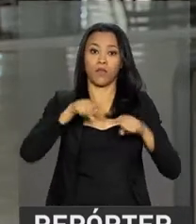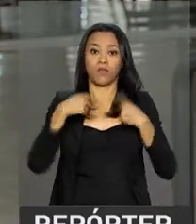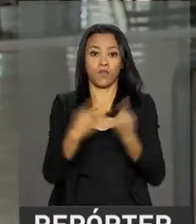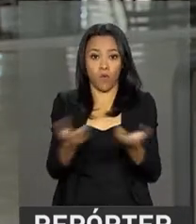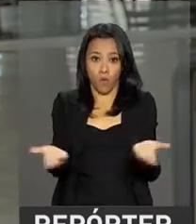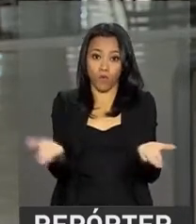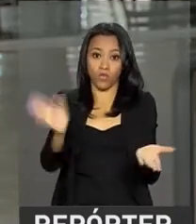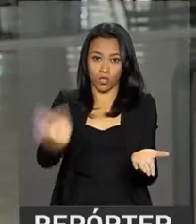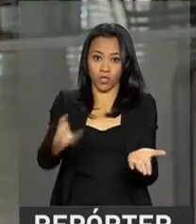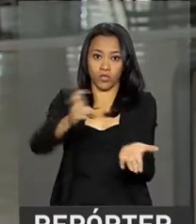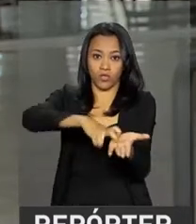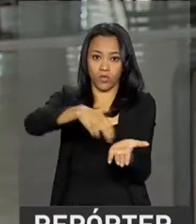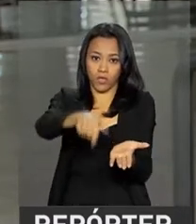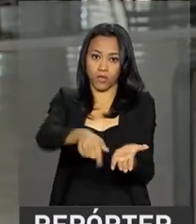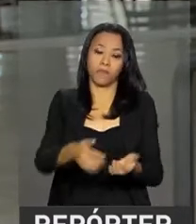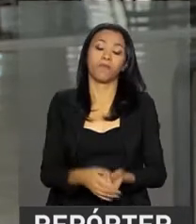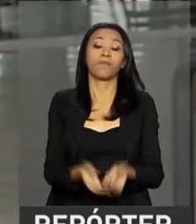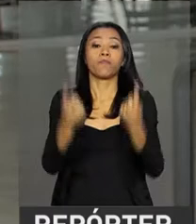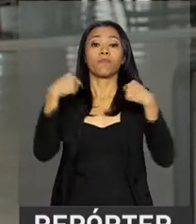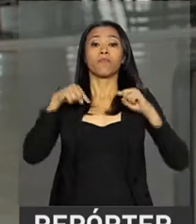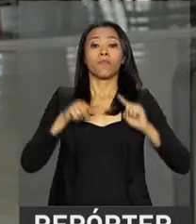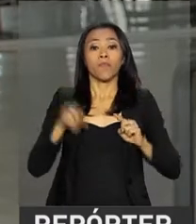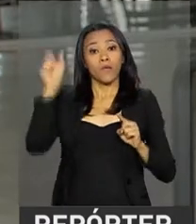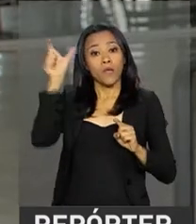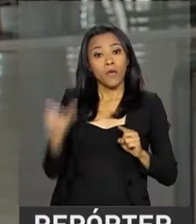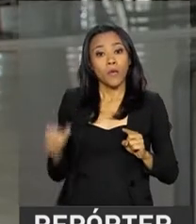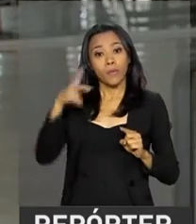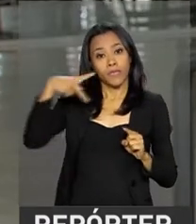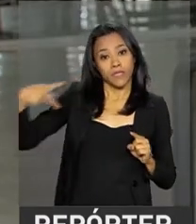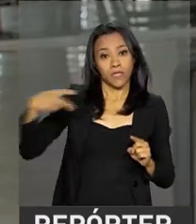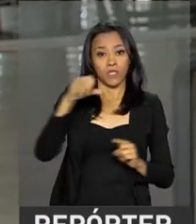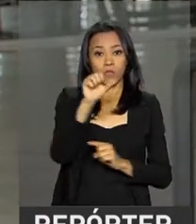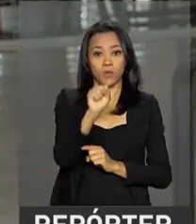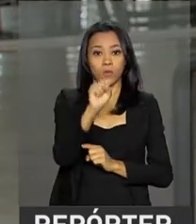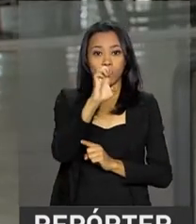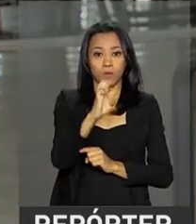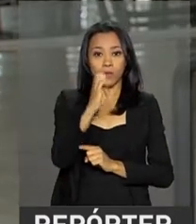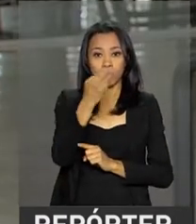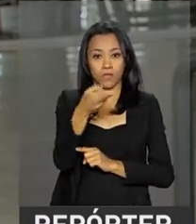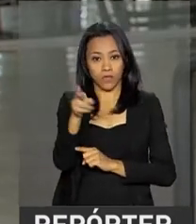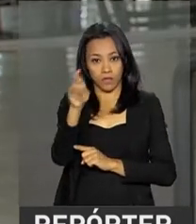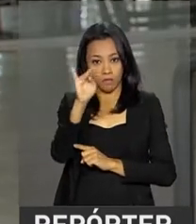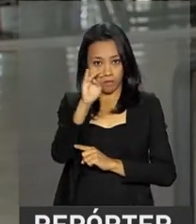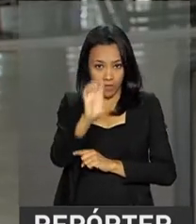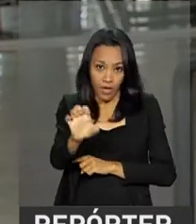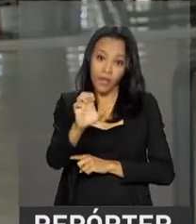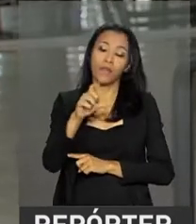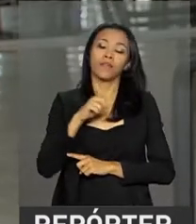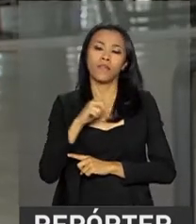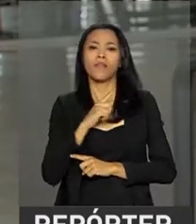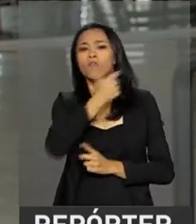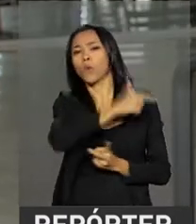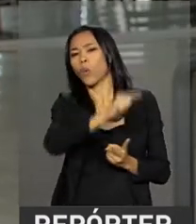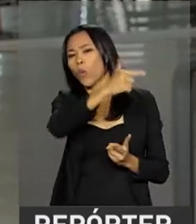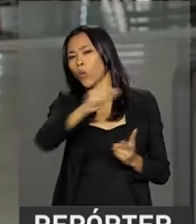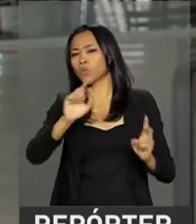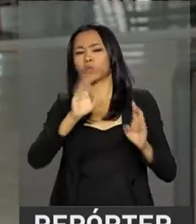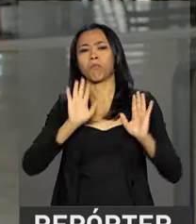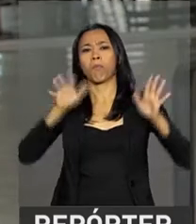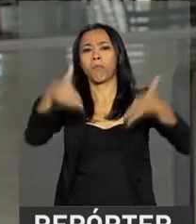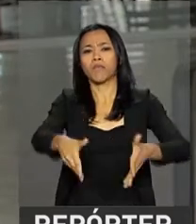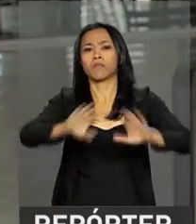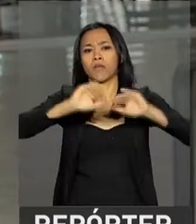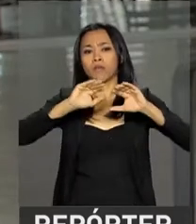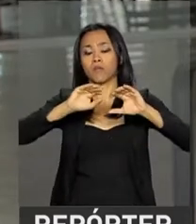do Planalto. E o presidente do SEBRAE participou ontem, junto com gestores e pequenos empresários, de um seminário para